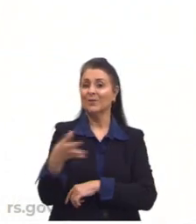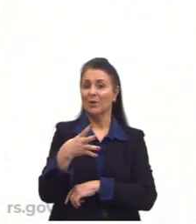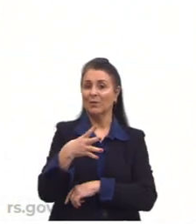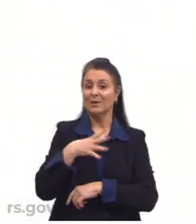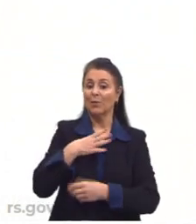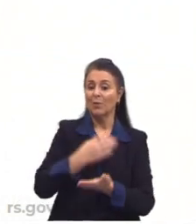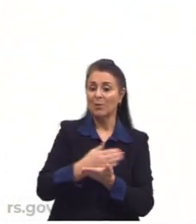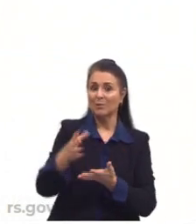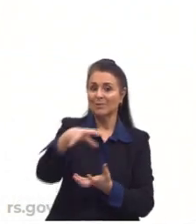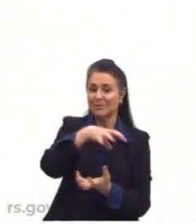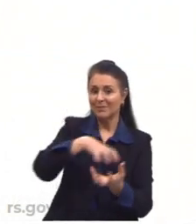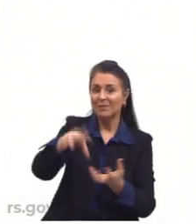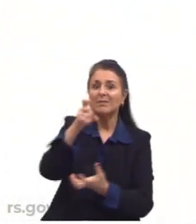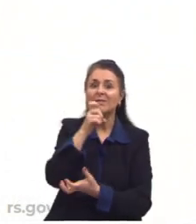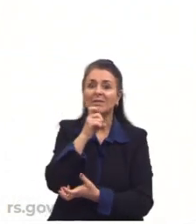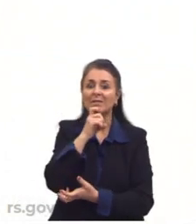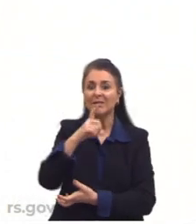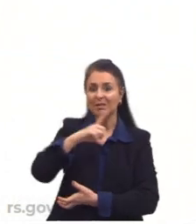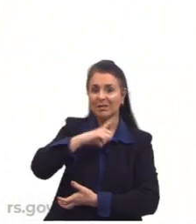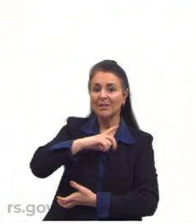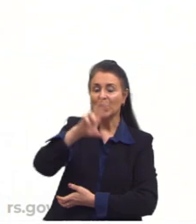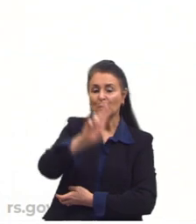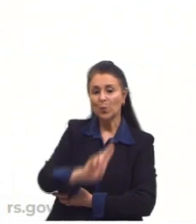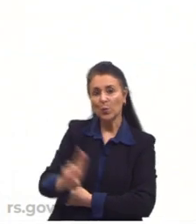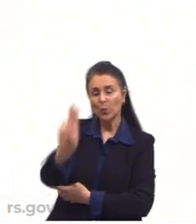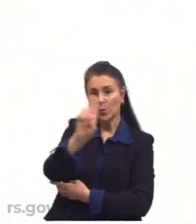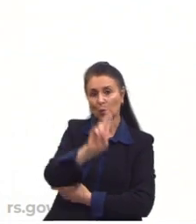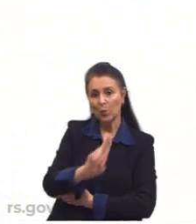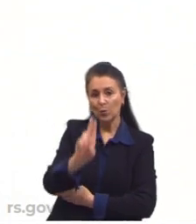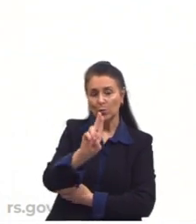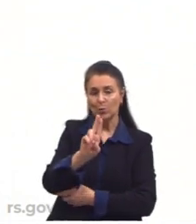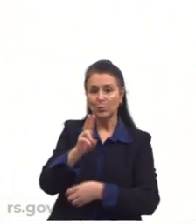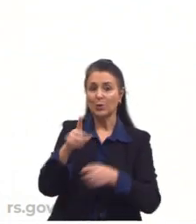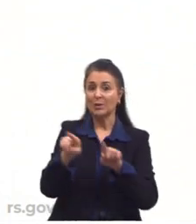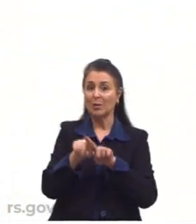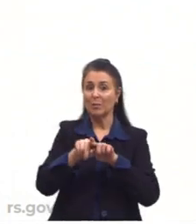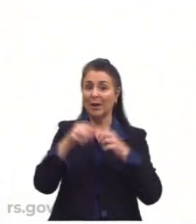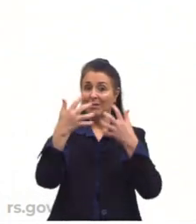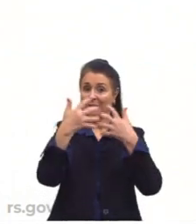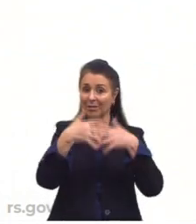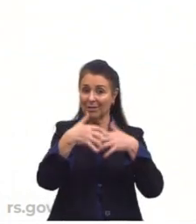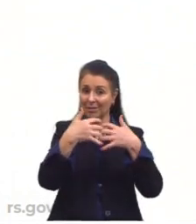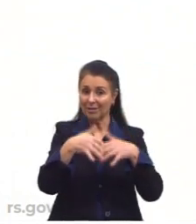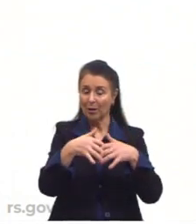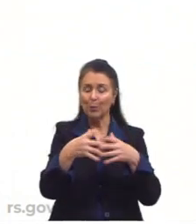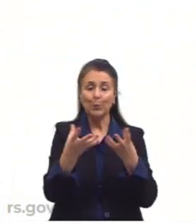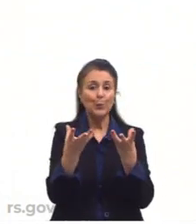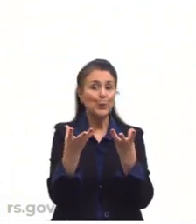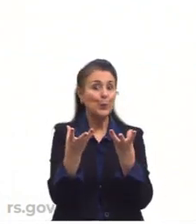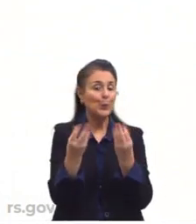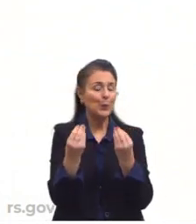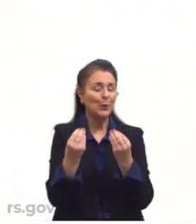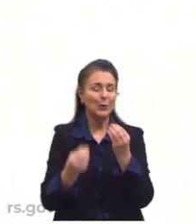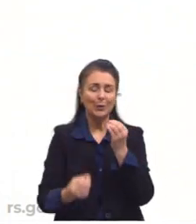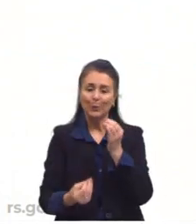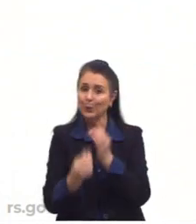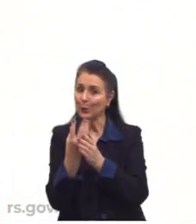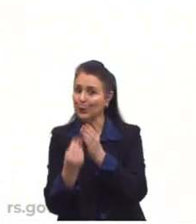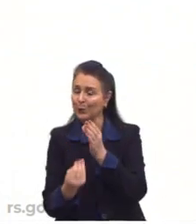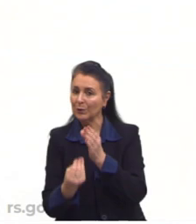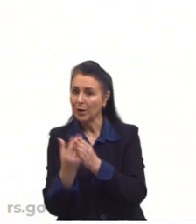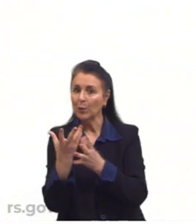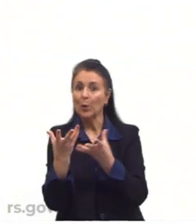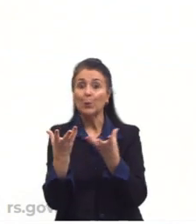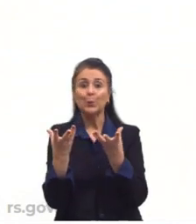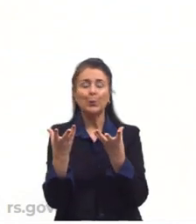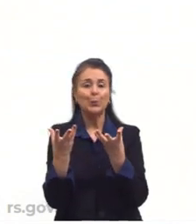partir da revolução verde que nós vamos ter a utilização né Desse maquinário alta produtividade né extremamente